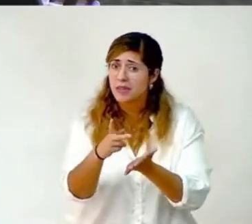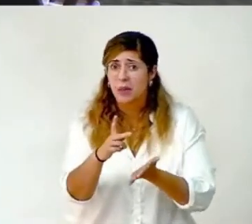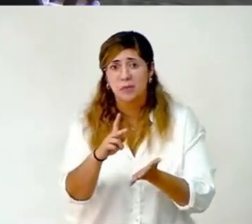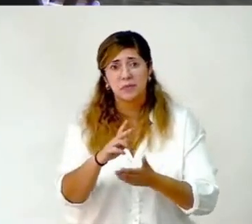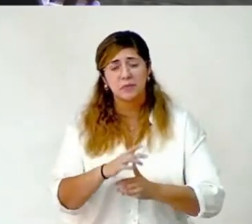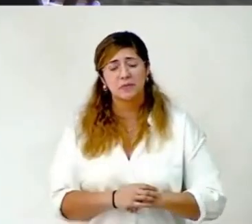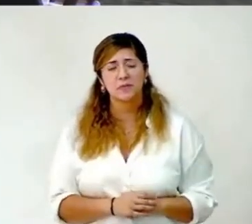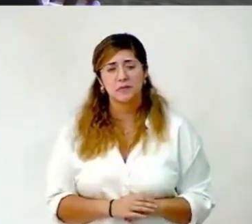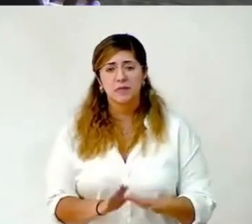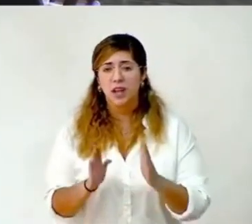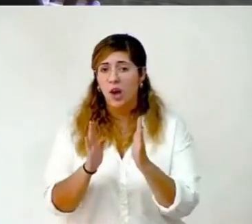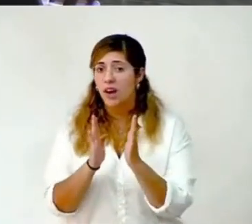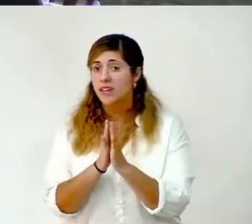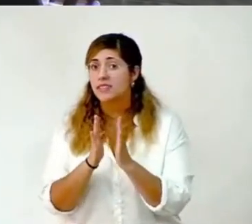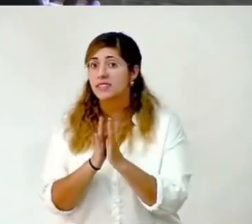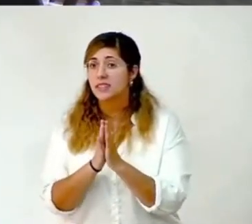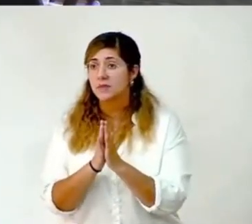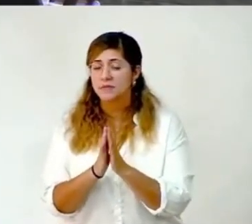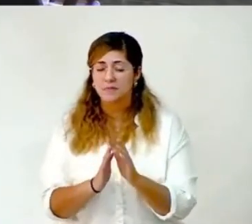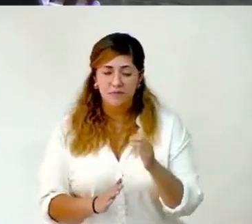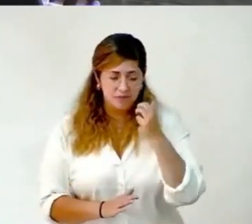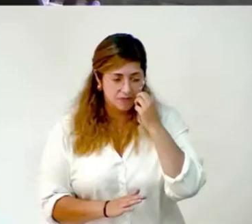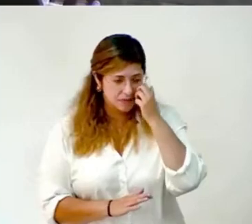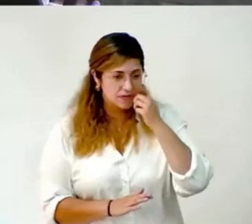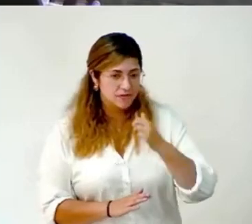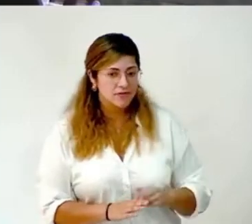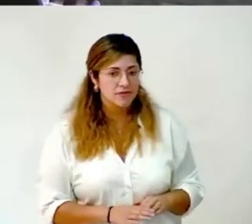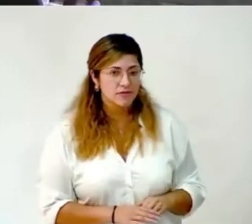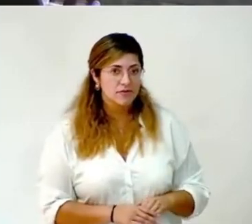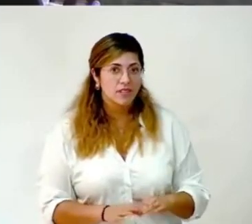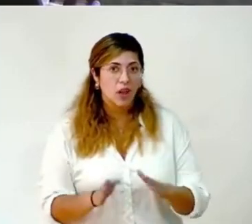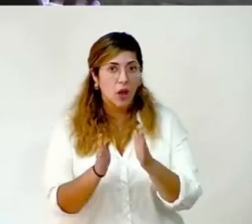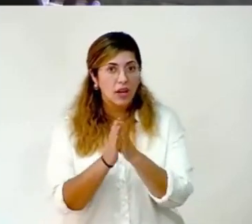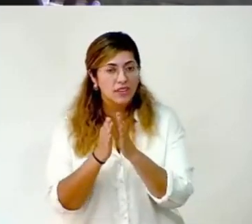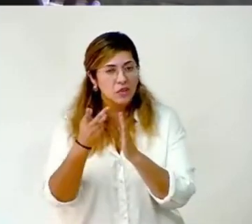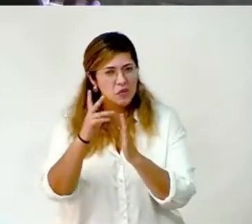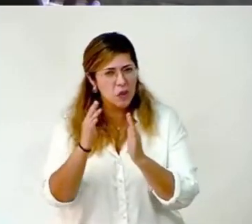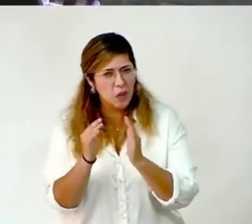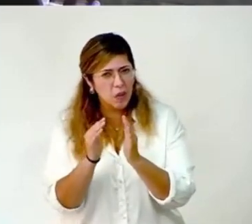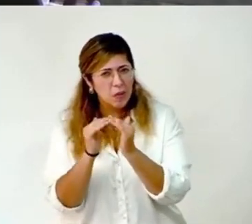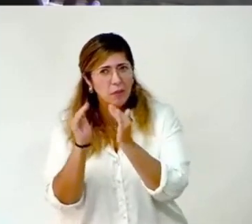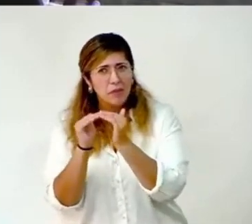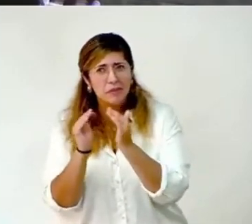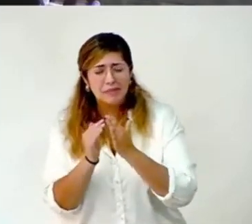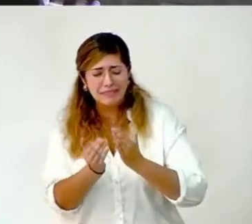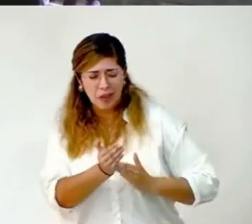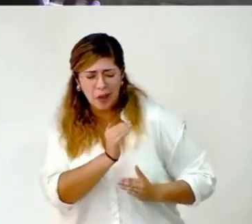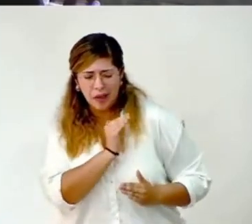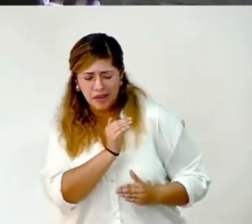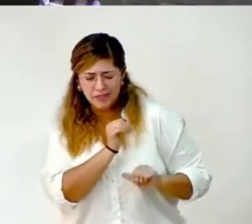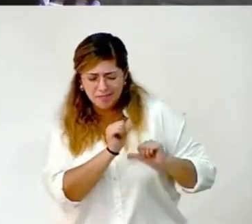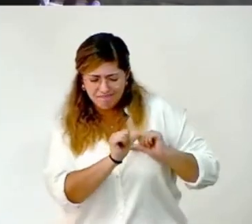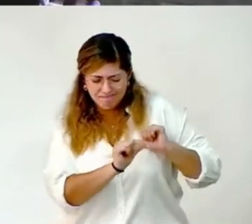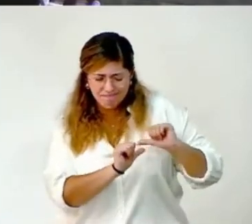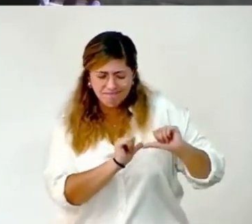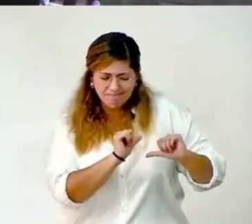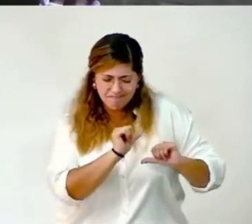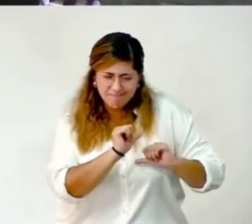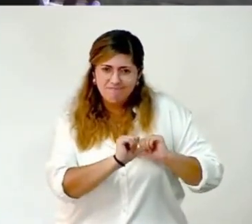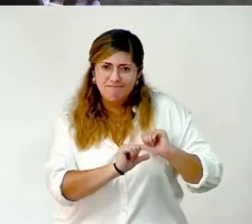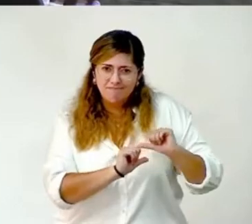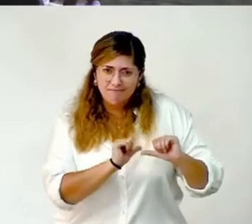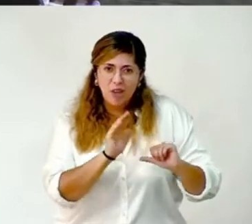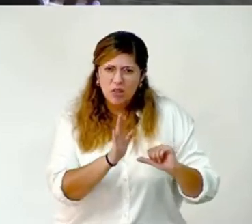a oração vai mudando alguma coisa dentro do coração. Alguma coisa. Você